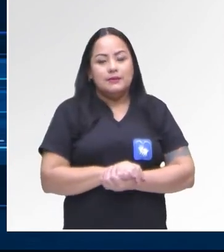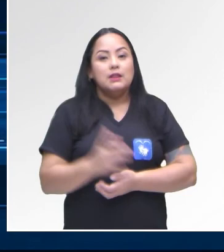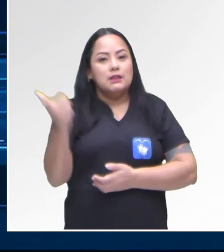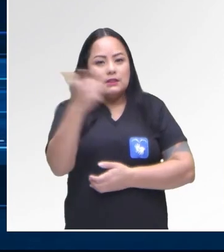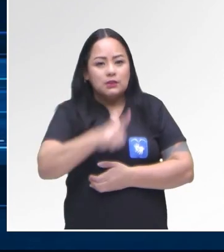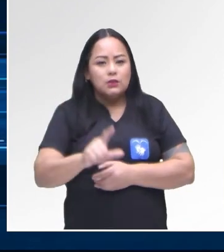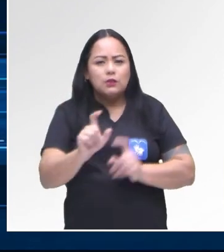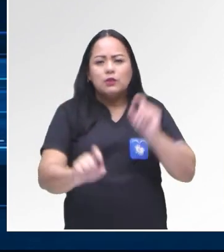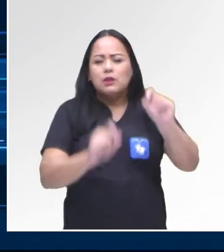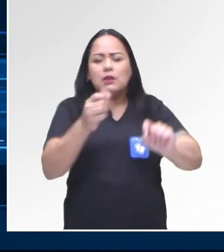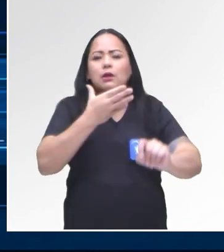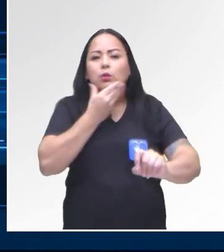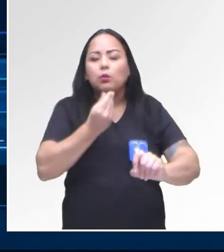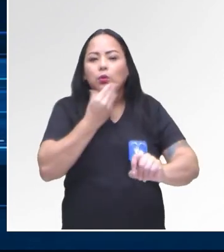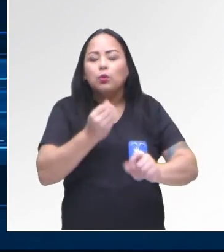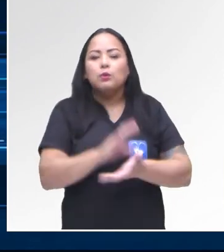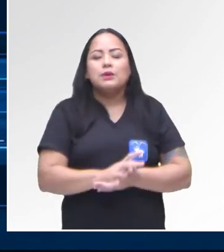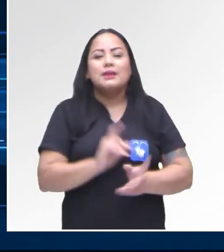Novamente, quem é o homem